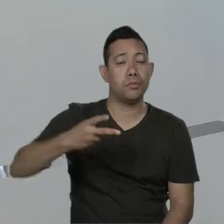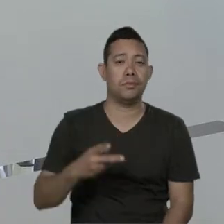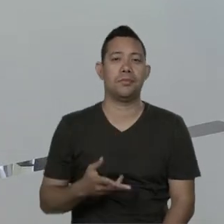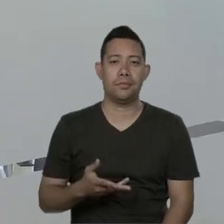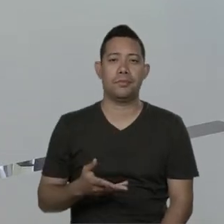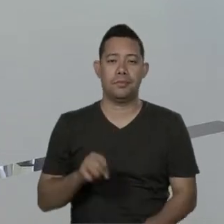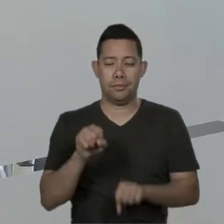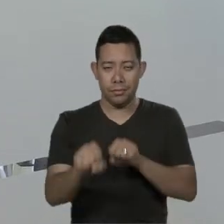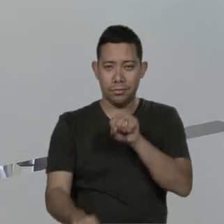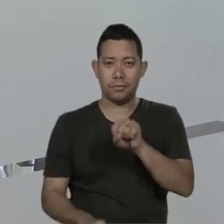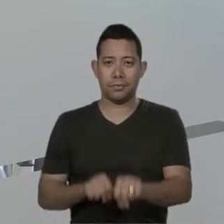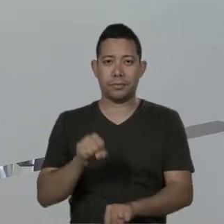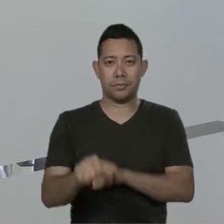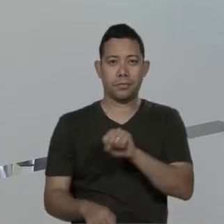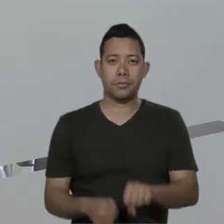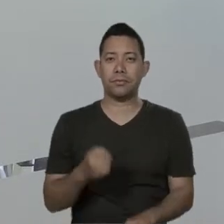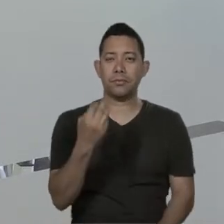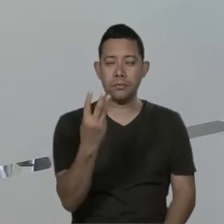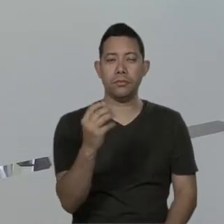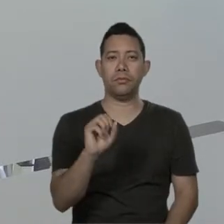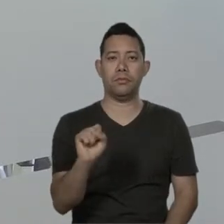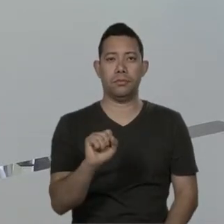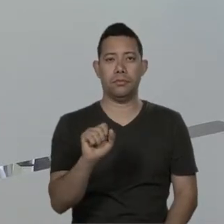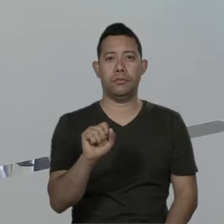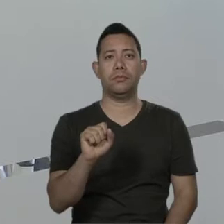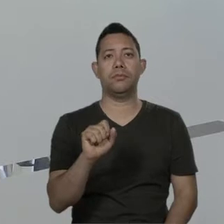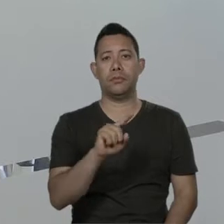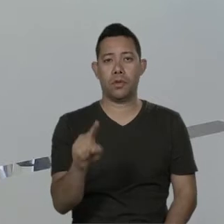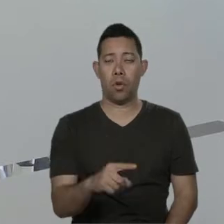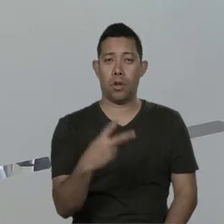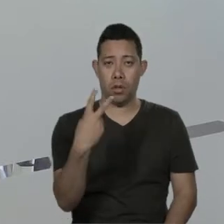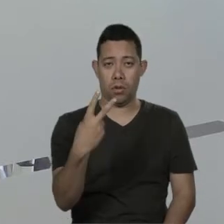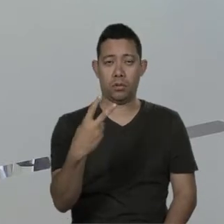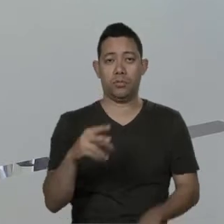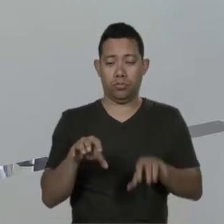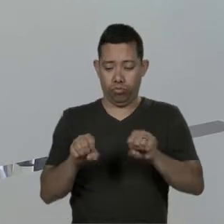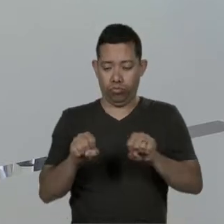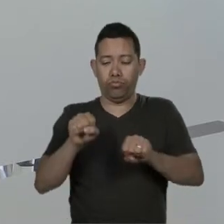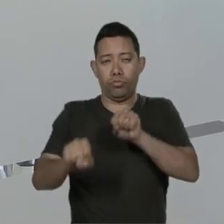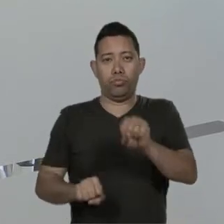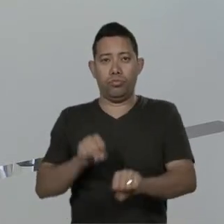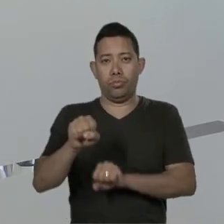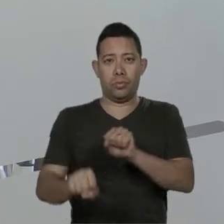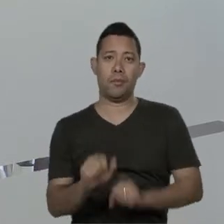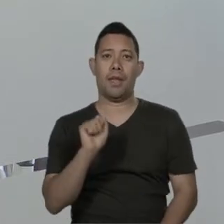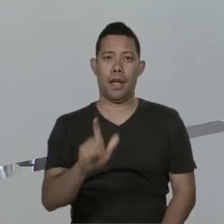controla esse pedal, 30 segundinhos, pegada 1, zona 2, zona